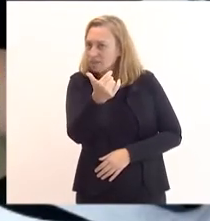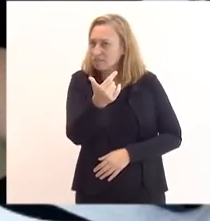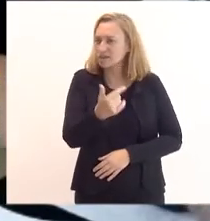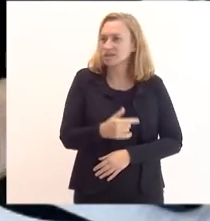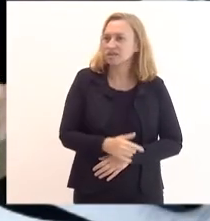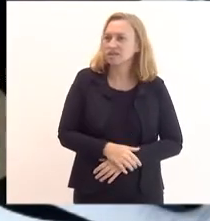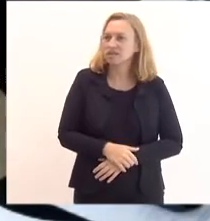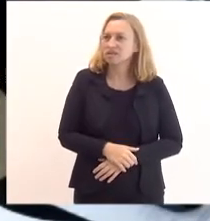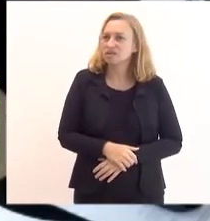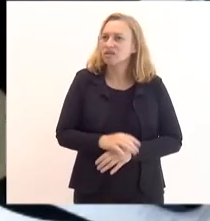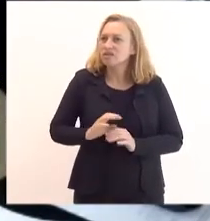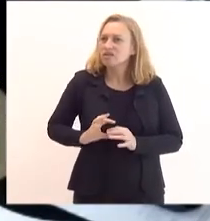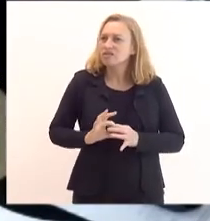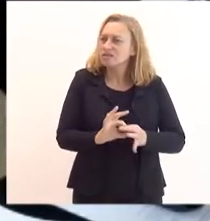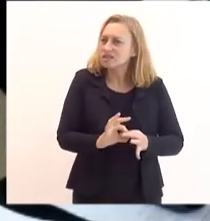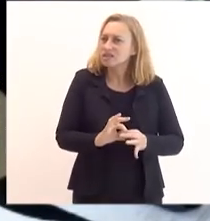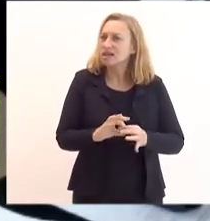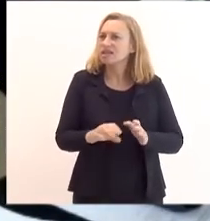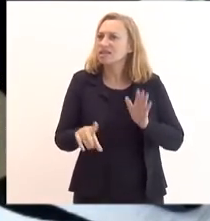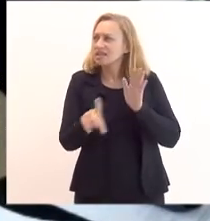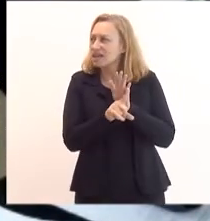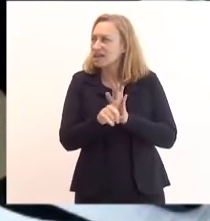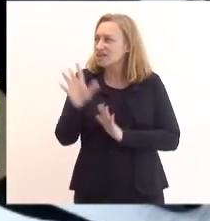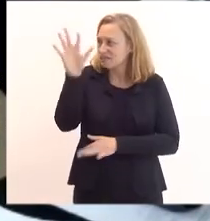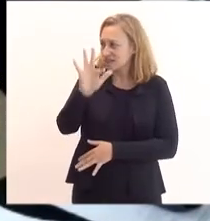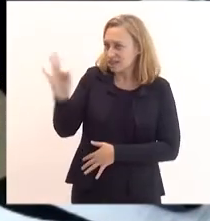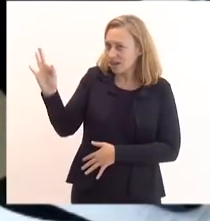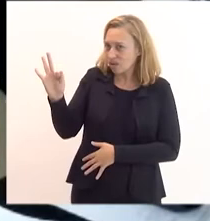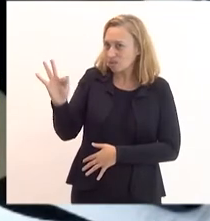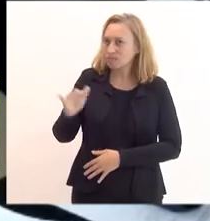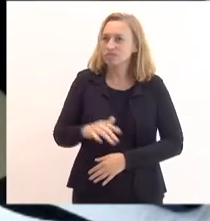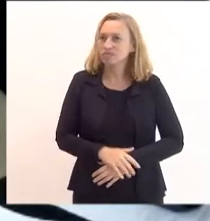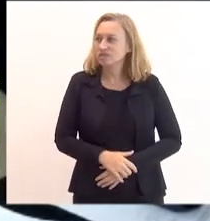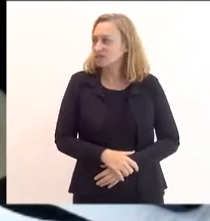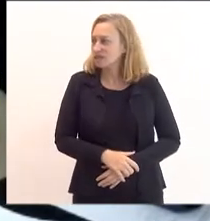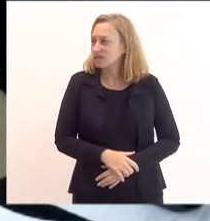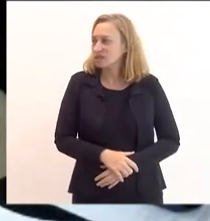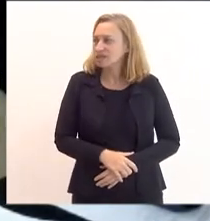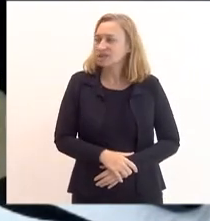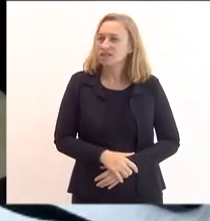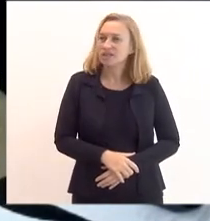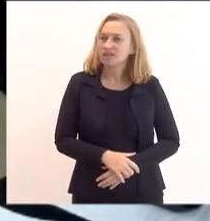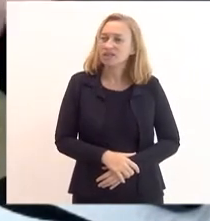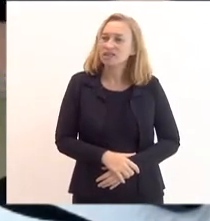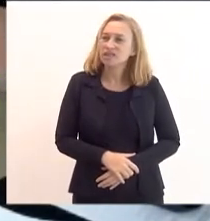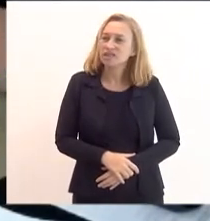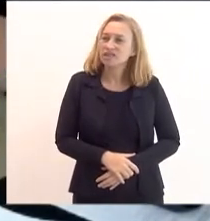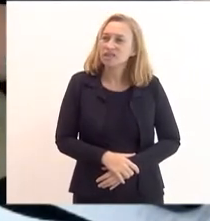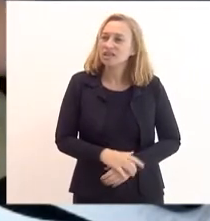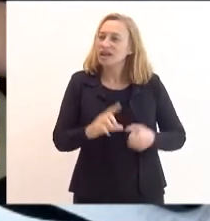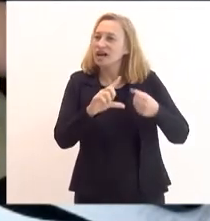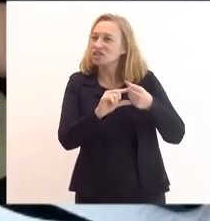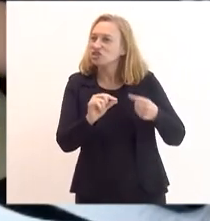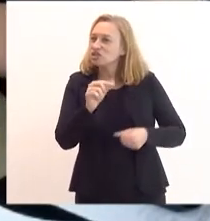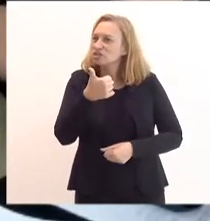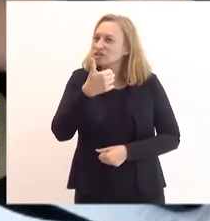estão fixadas nessa lei federal. Não é? A lei federal prevê, nesse artigo